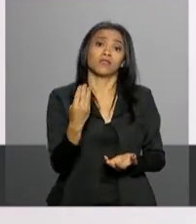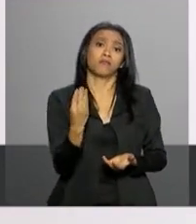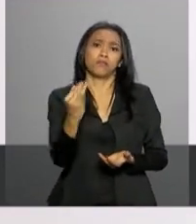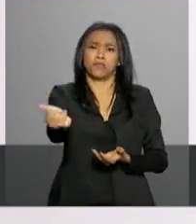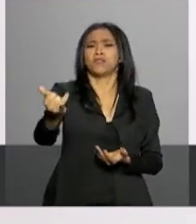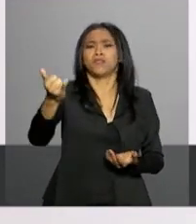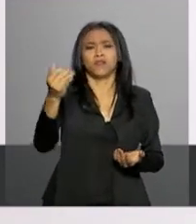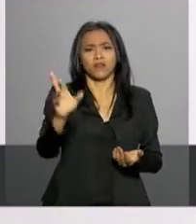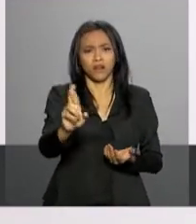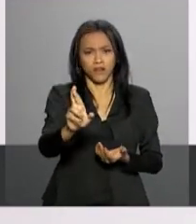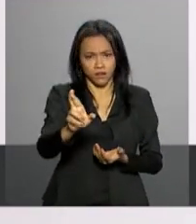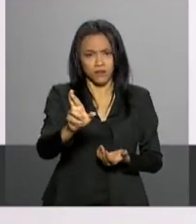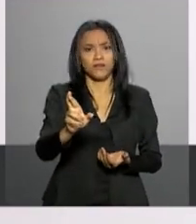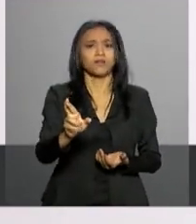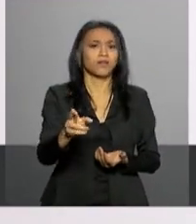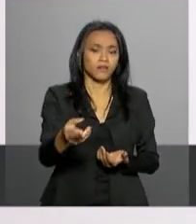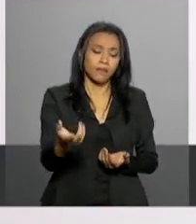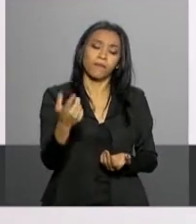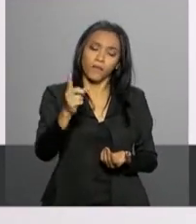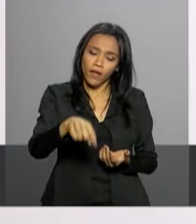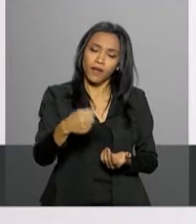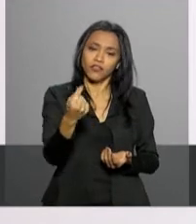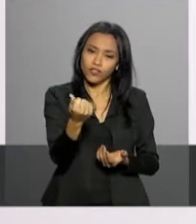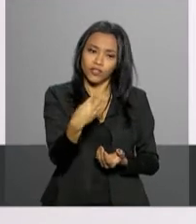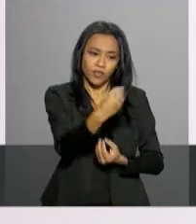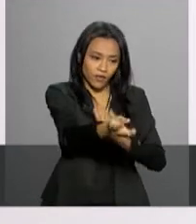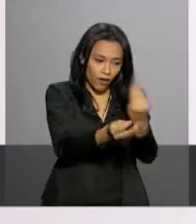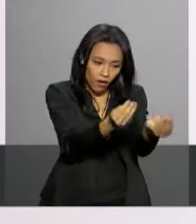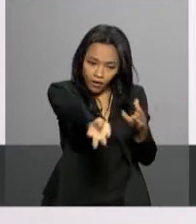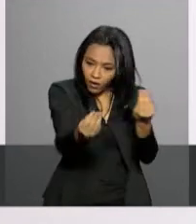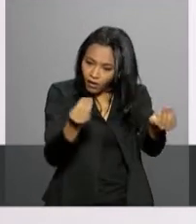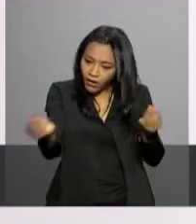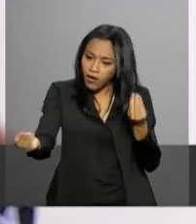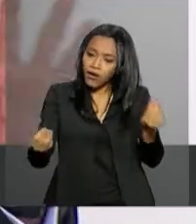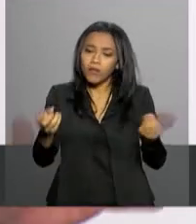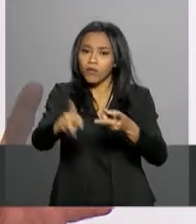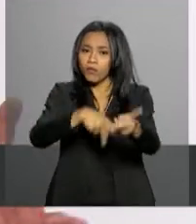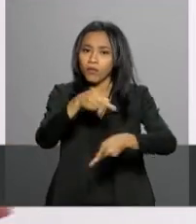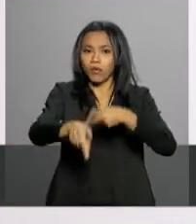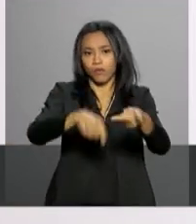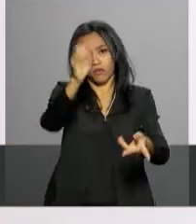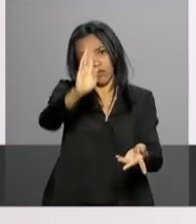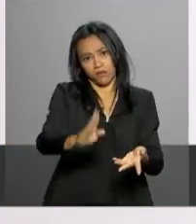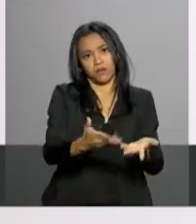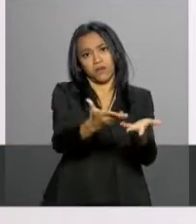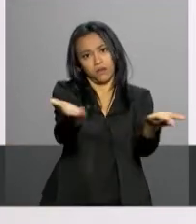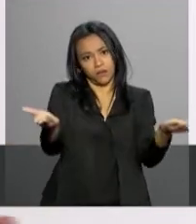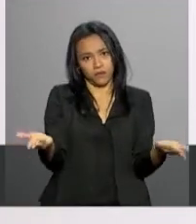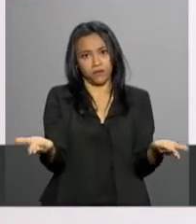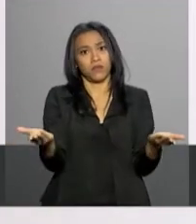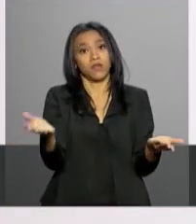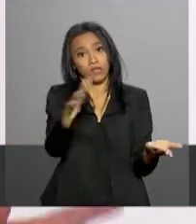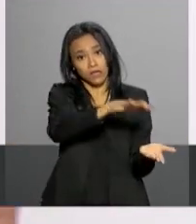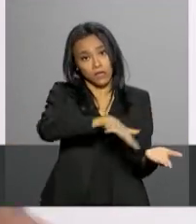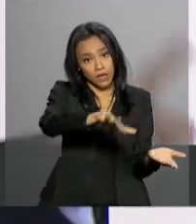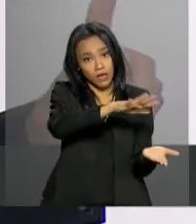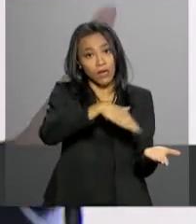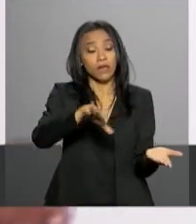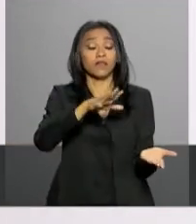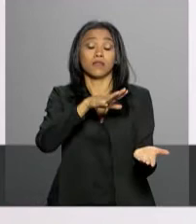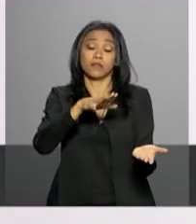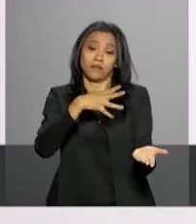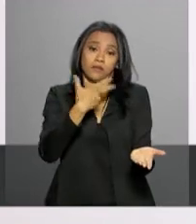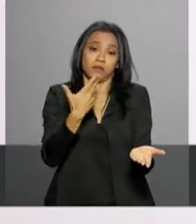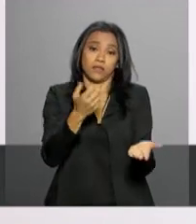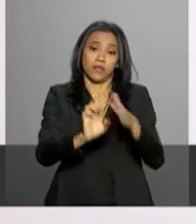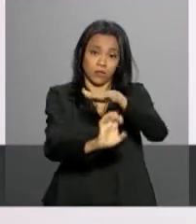reais para os trabalhadores brasileiros do setor público e do setor privado de uma maneira